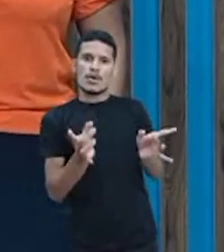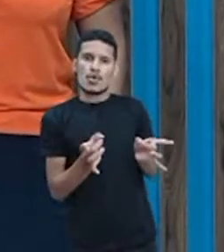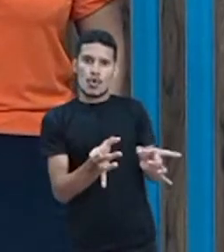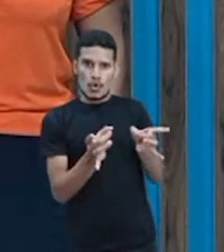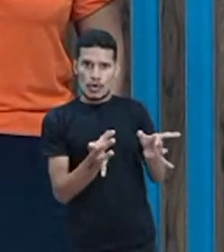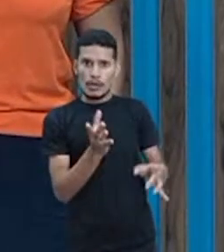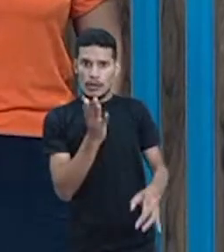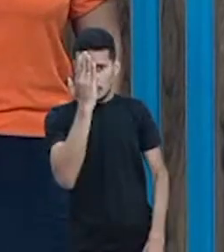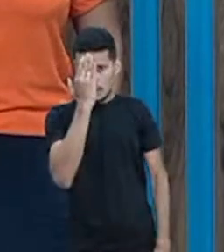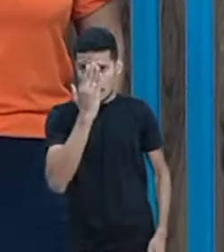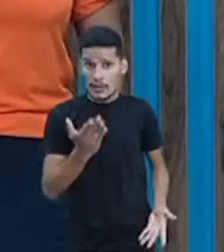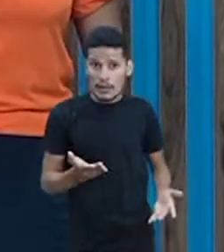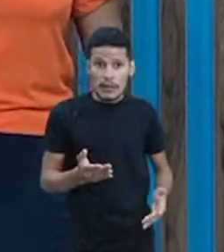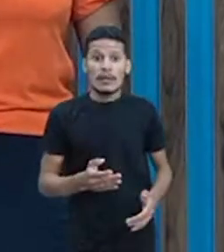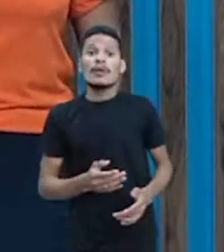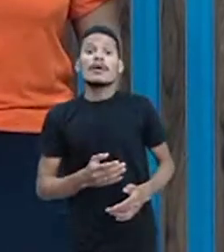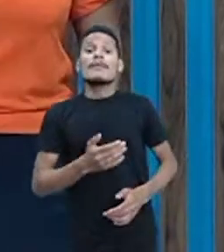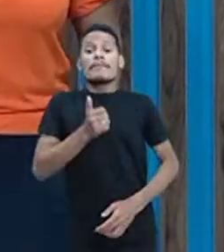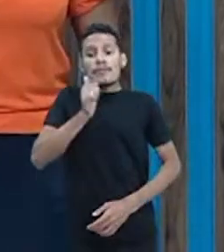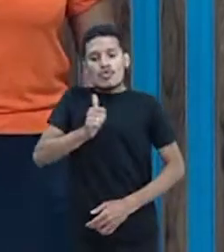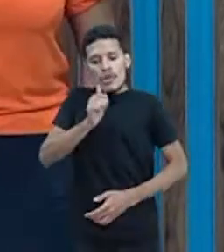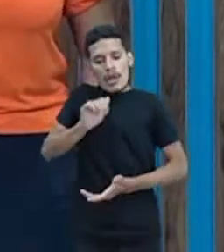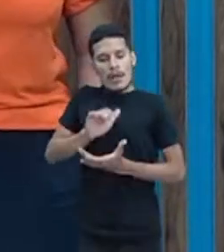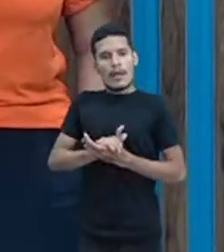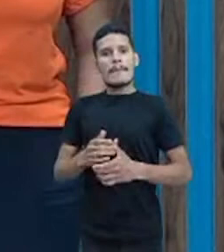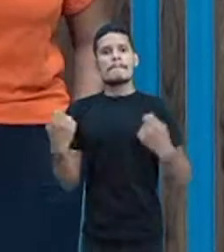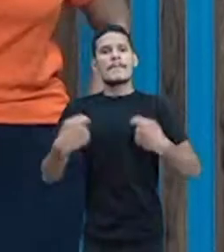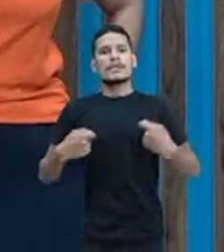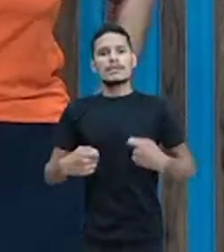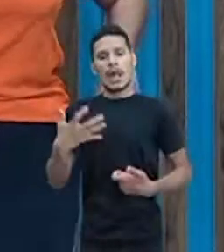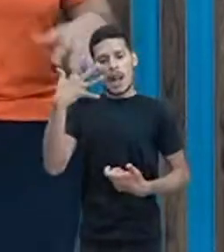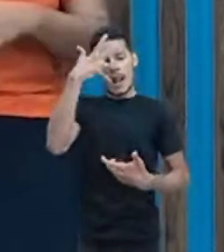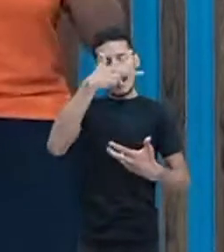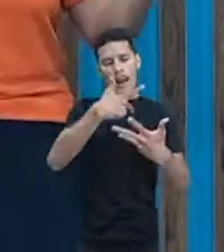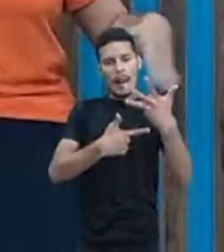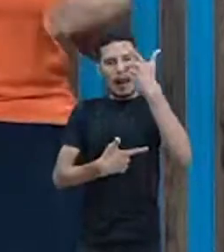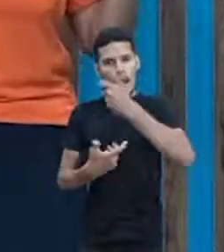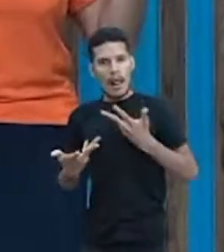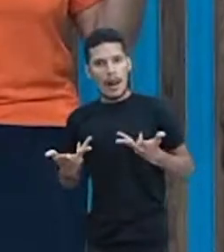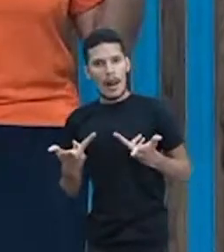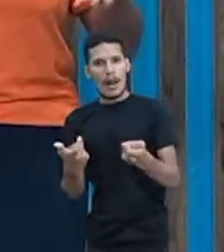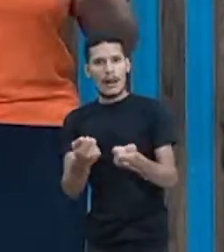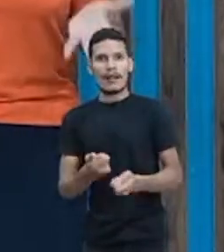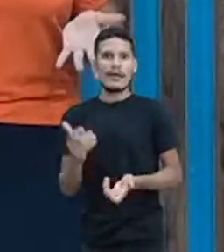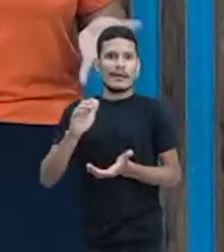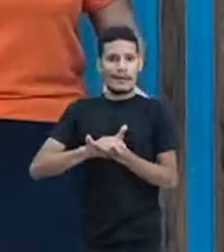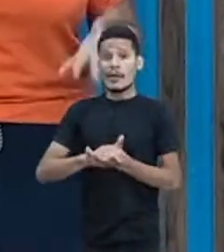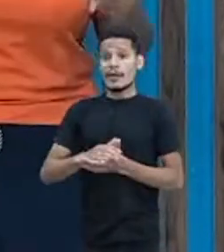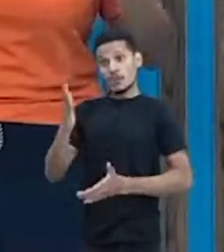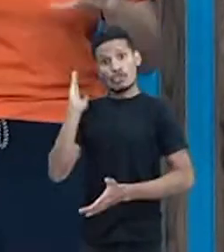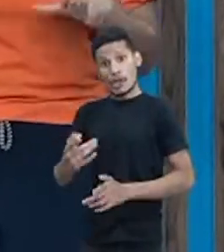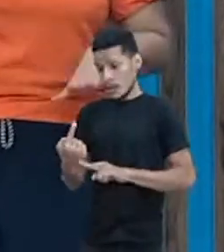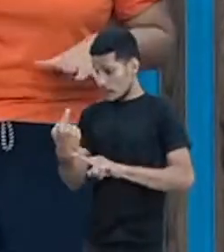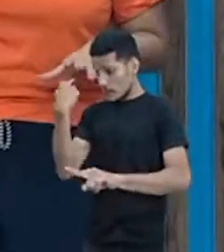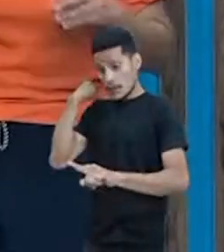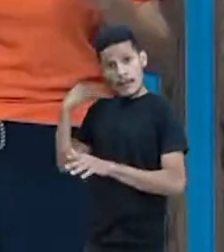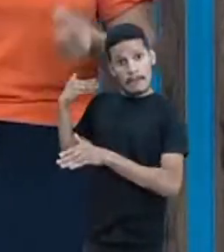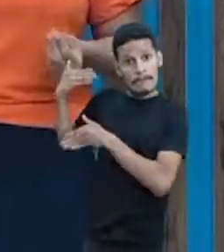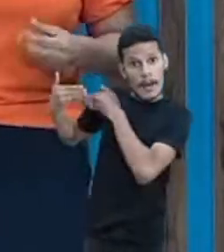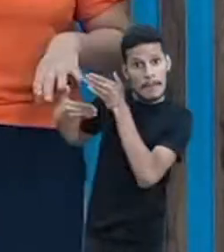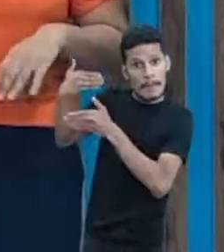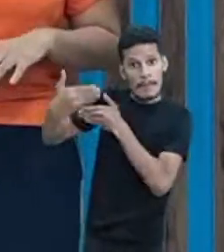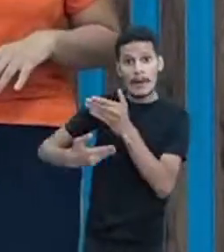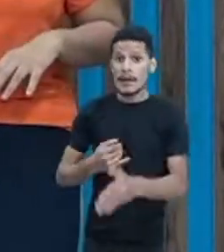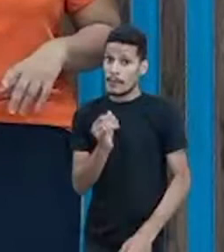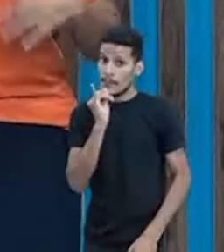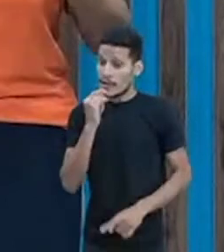Então, boas esposas precisam ser belas esposas, por exemplo. E assim se foi ao longo da história, né? A gente precisa lembrar que os